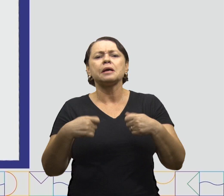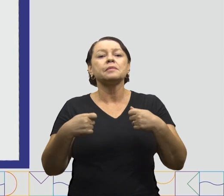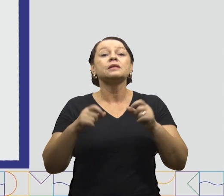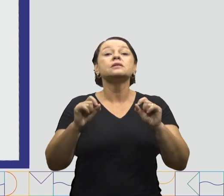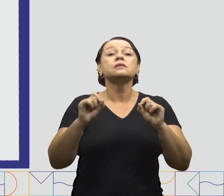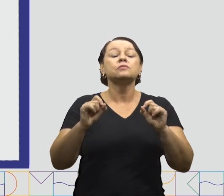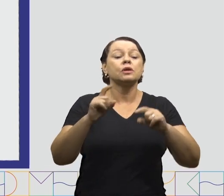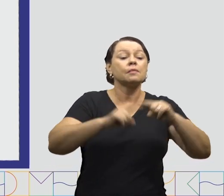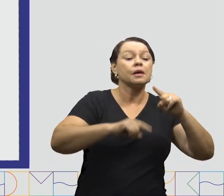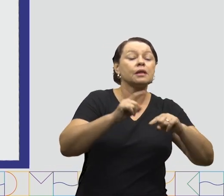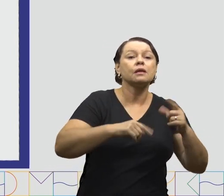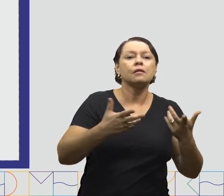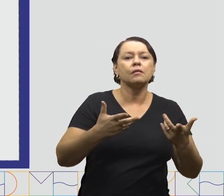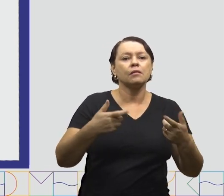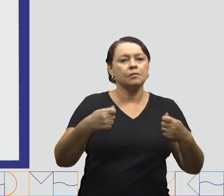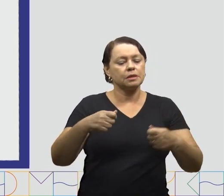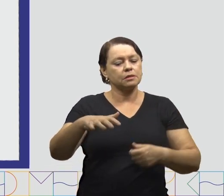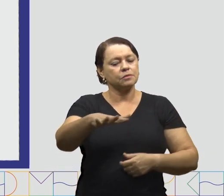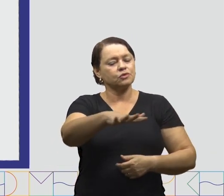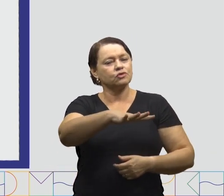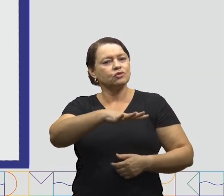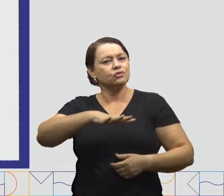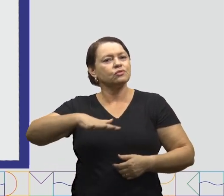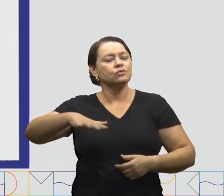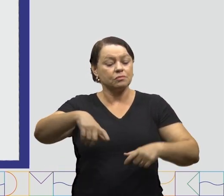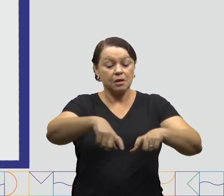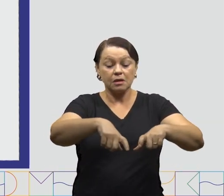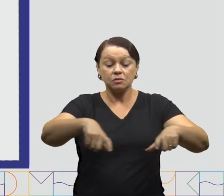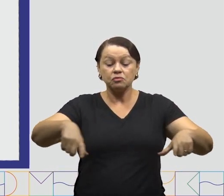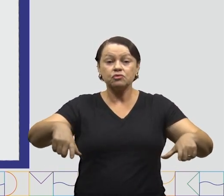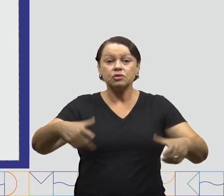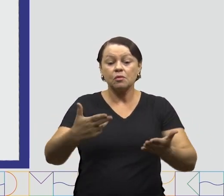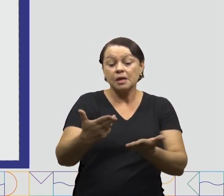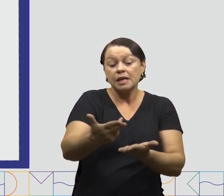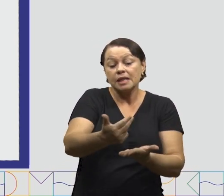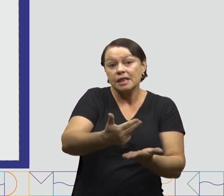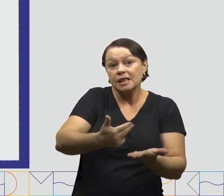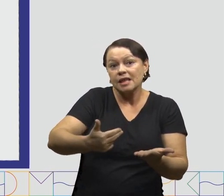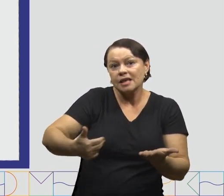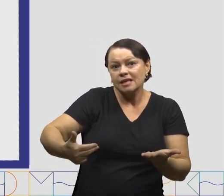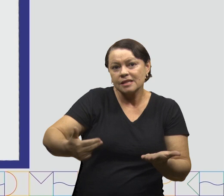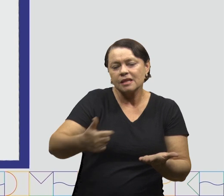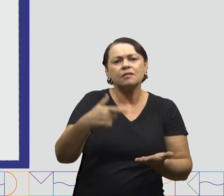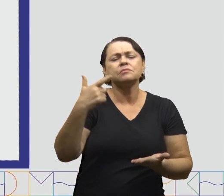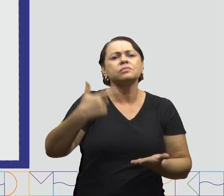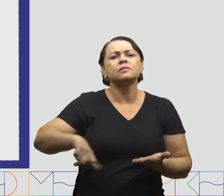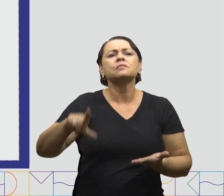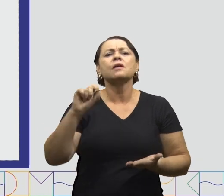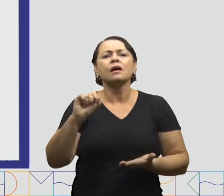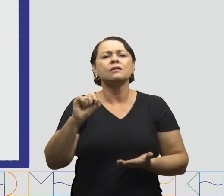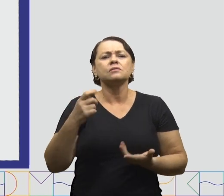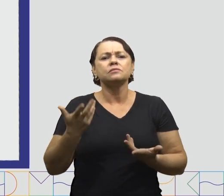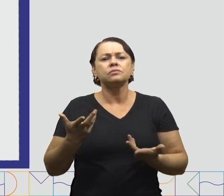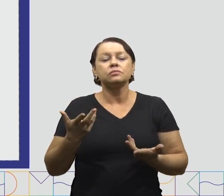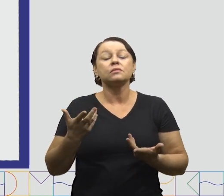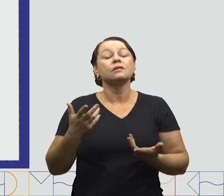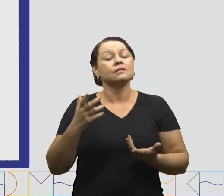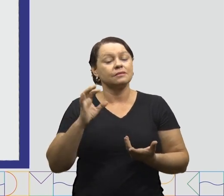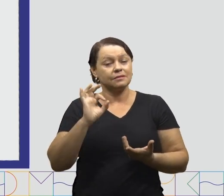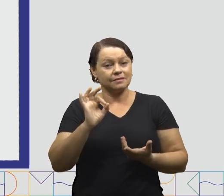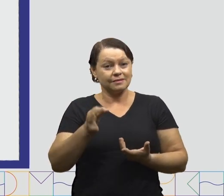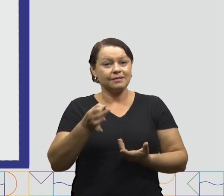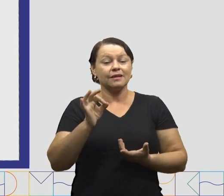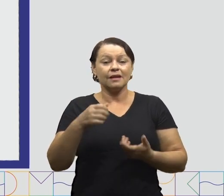amarelinha? Isso, precisamos de espaço no chão para desenhar a amarelinha. O que mais?